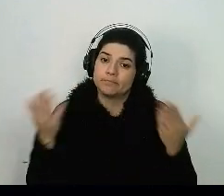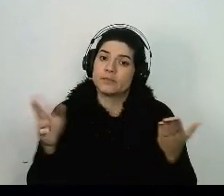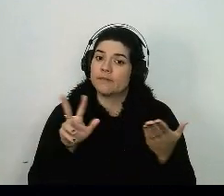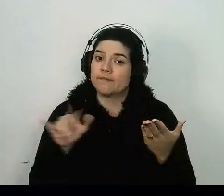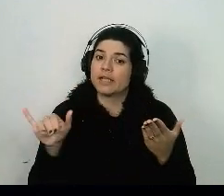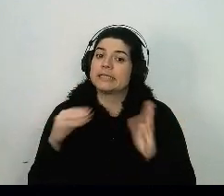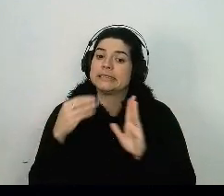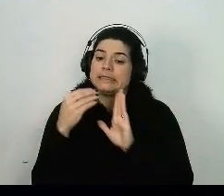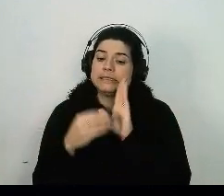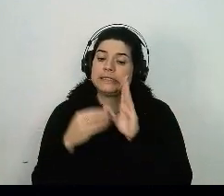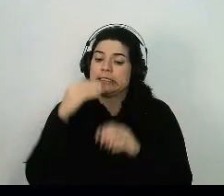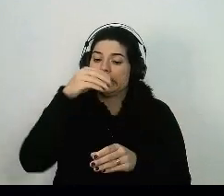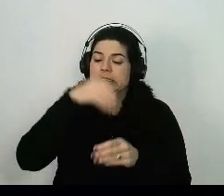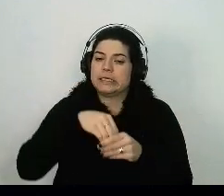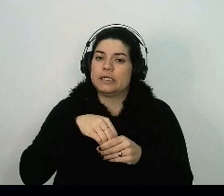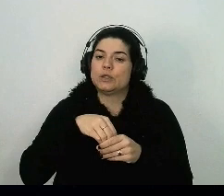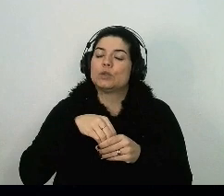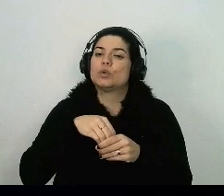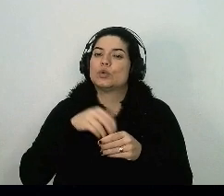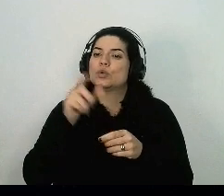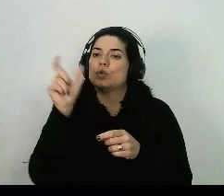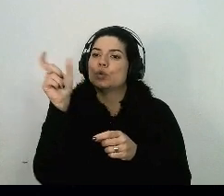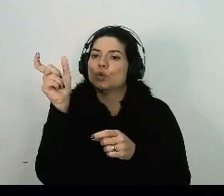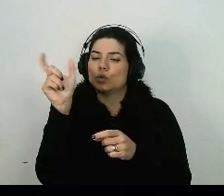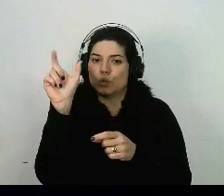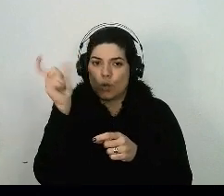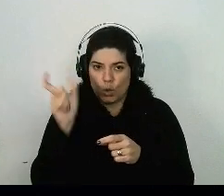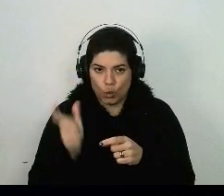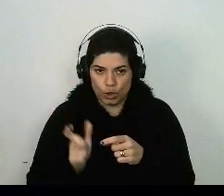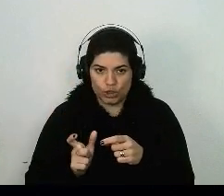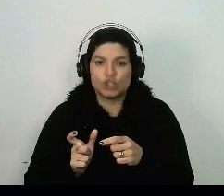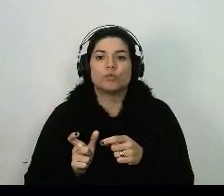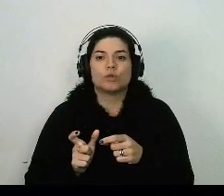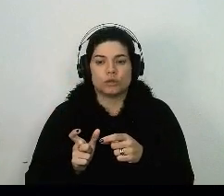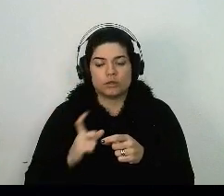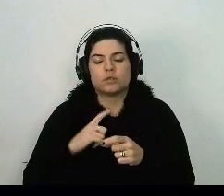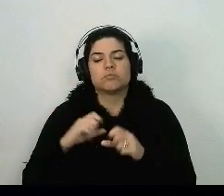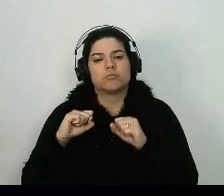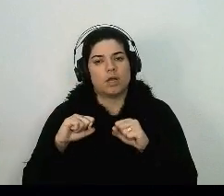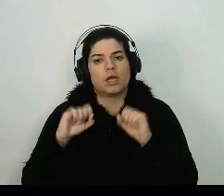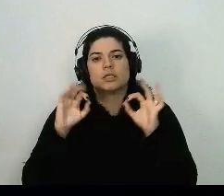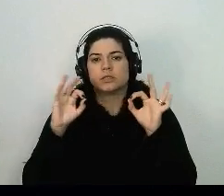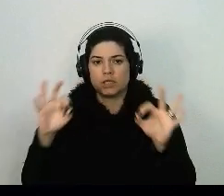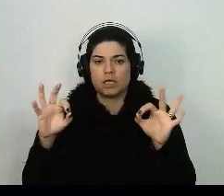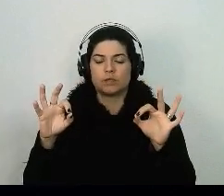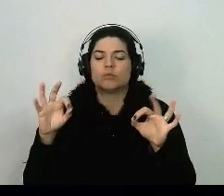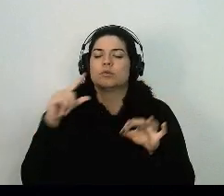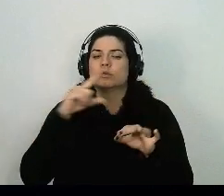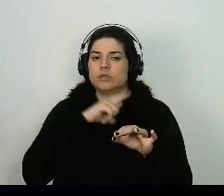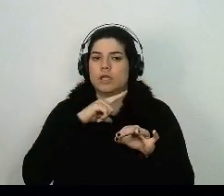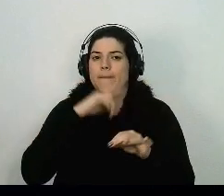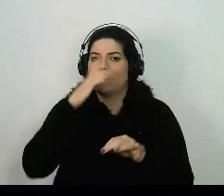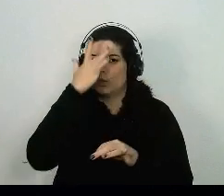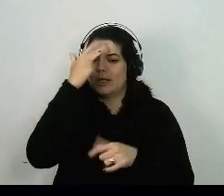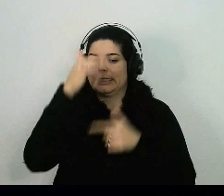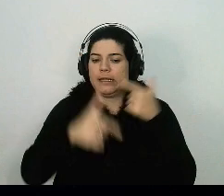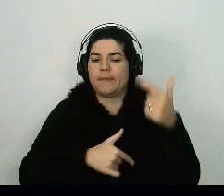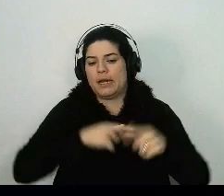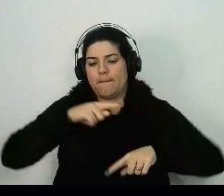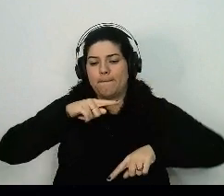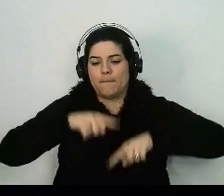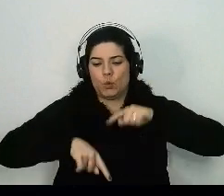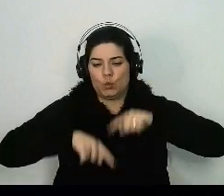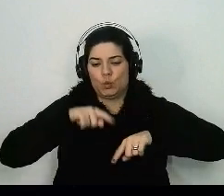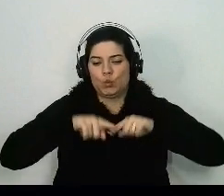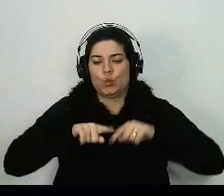design dentro do algoritmo, mas vocês podem ter certeza que é UX design, as pessoas de produto hoje trabalhando nisso e dizendo, olha,